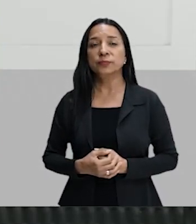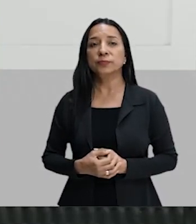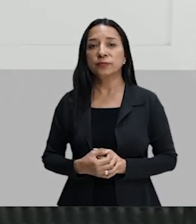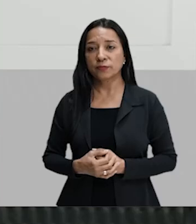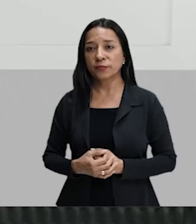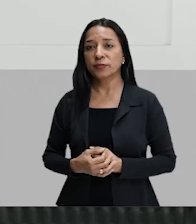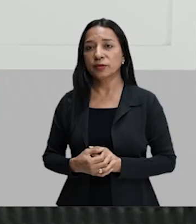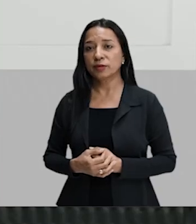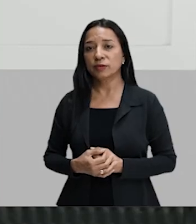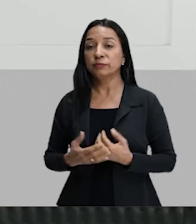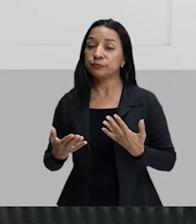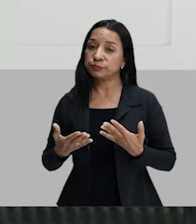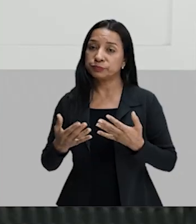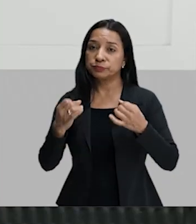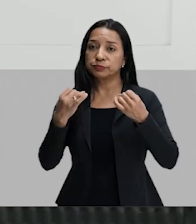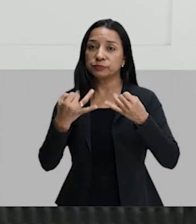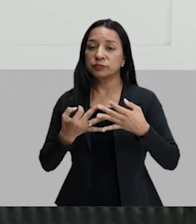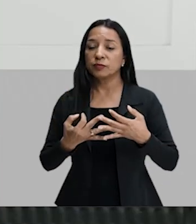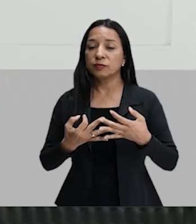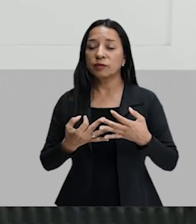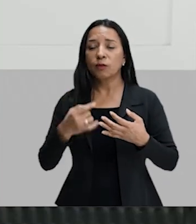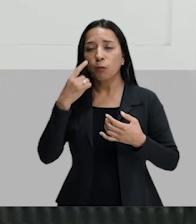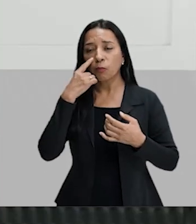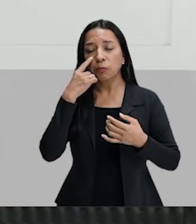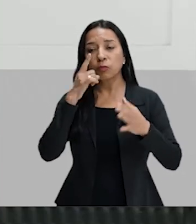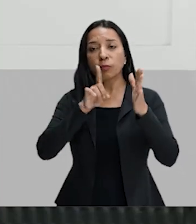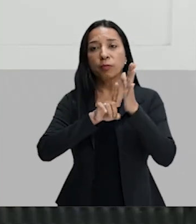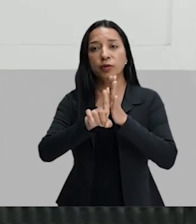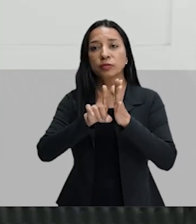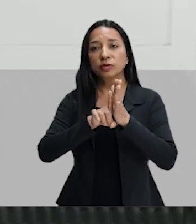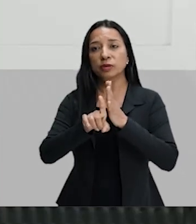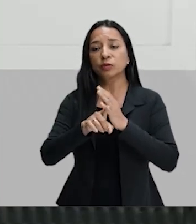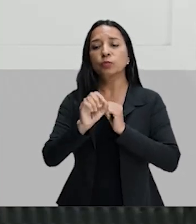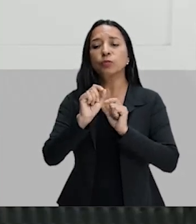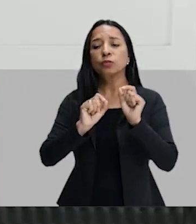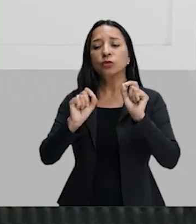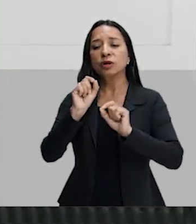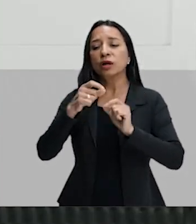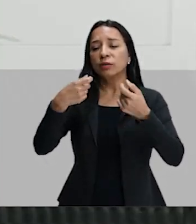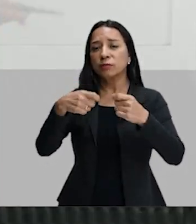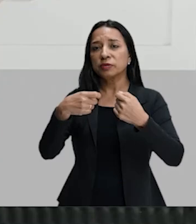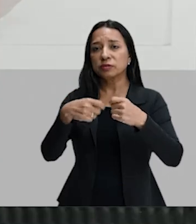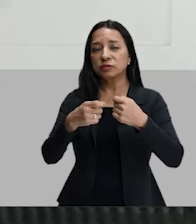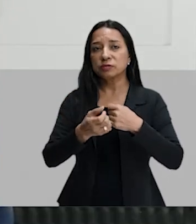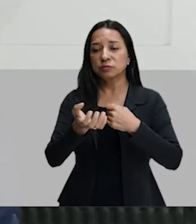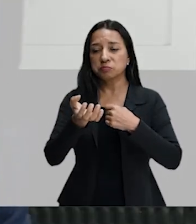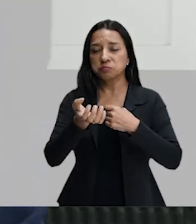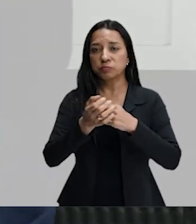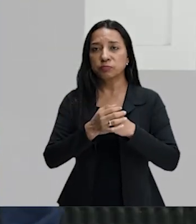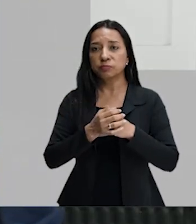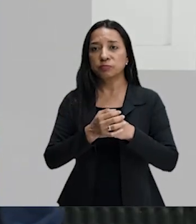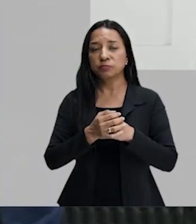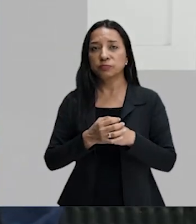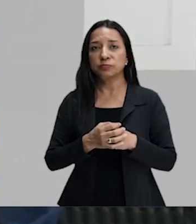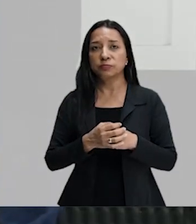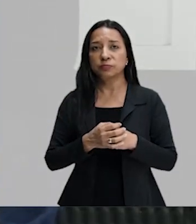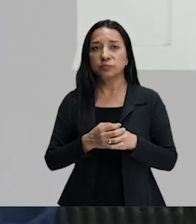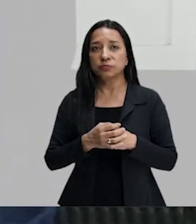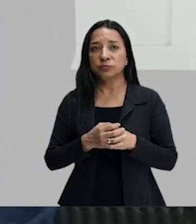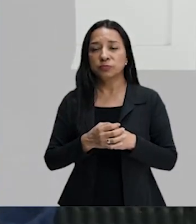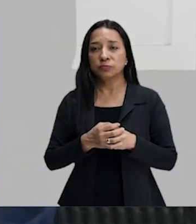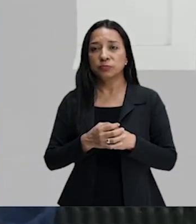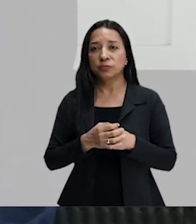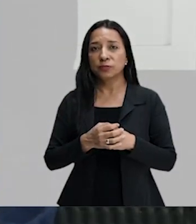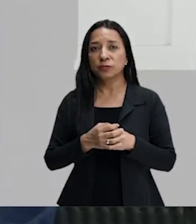2. Ora, pessoal, veja o que ele está perguntando aqui. O que ele quer? Ele quer para determinar, saber